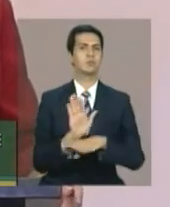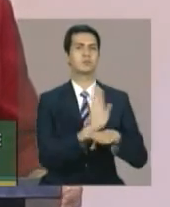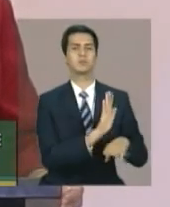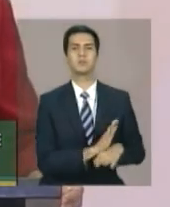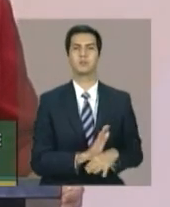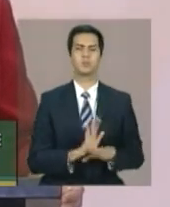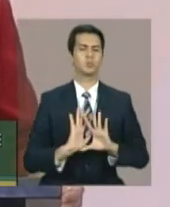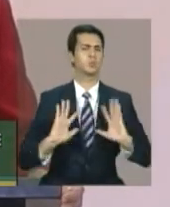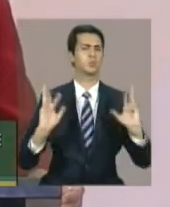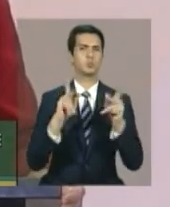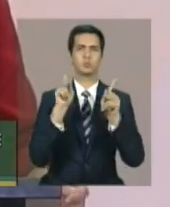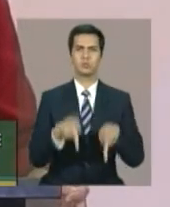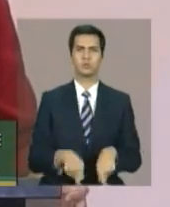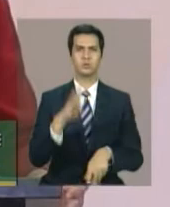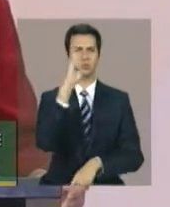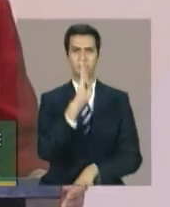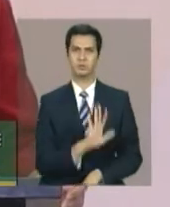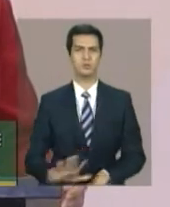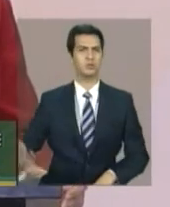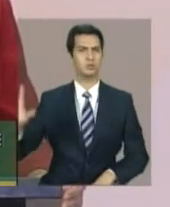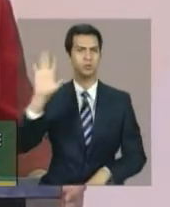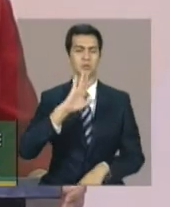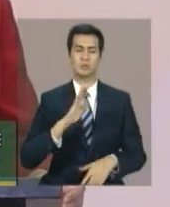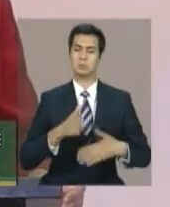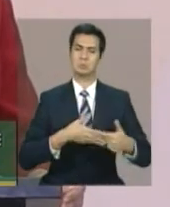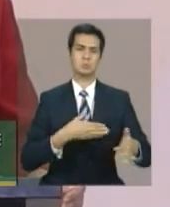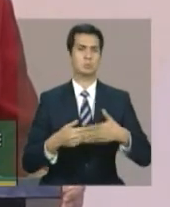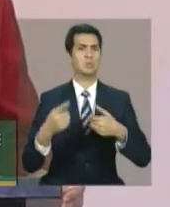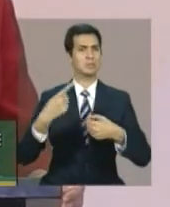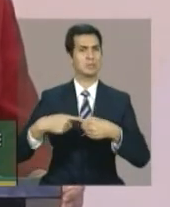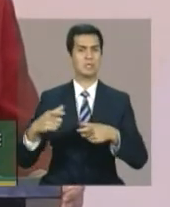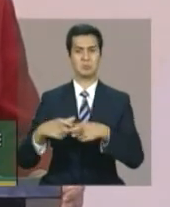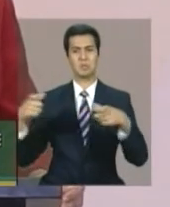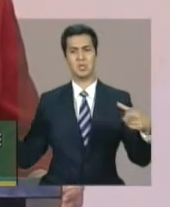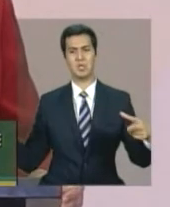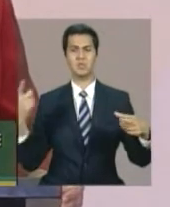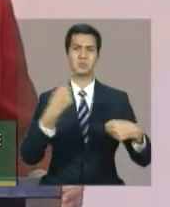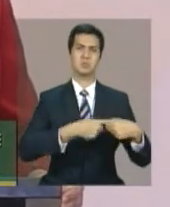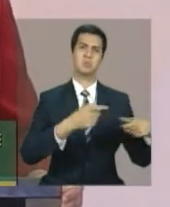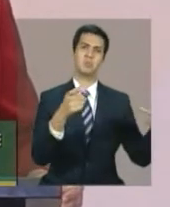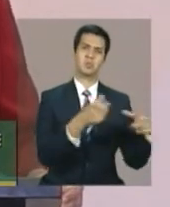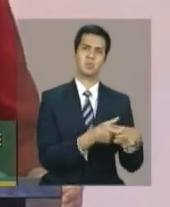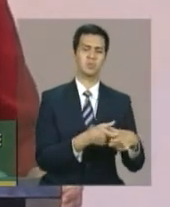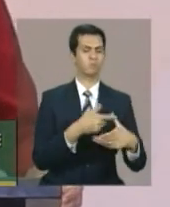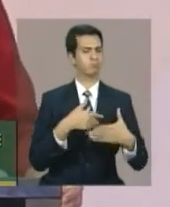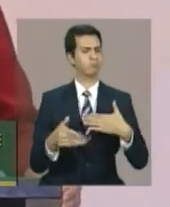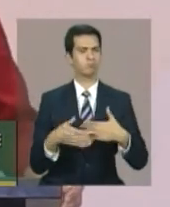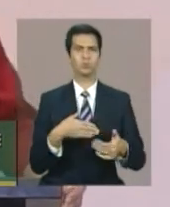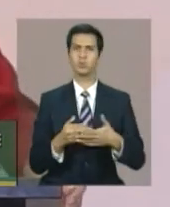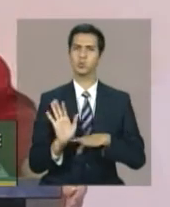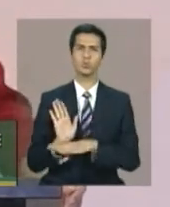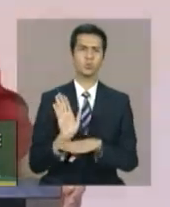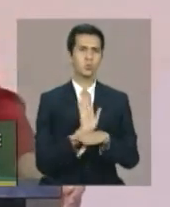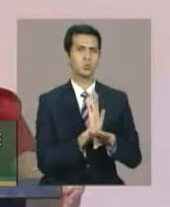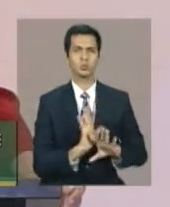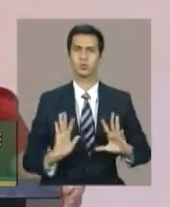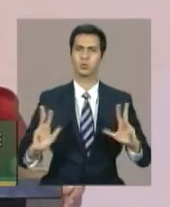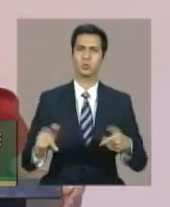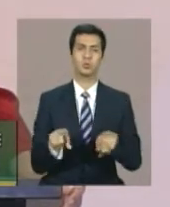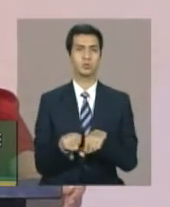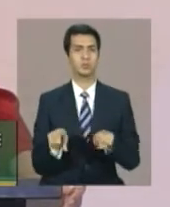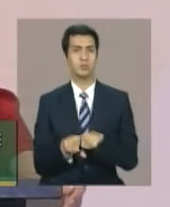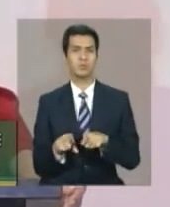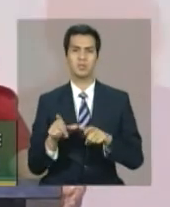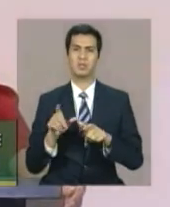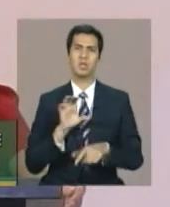Brasil, independentemente do tamanho da população e, sobretudo, do tamanho ou do desenvolvimento